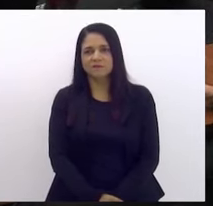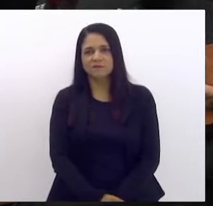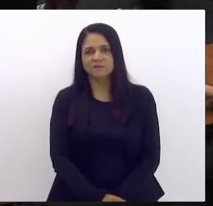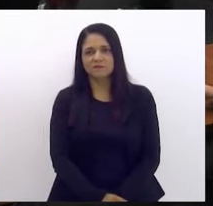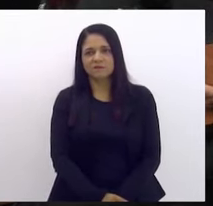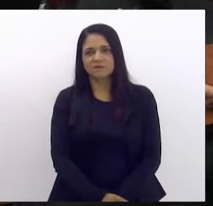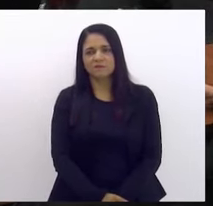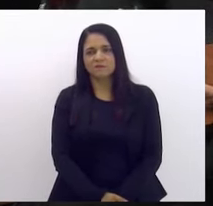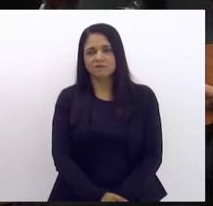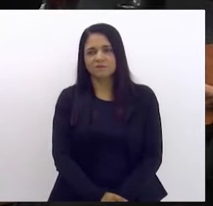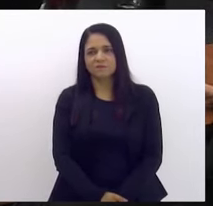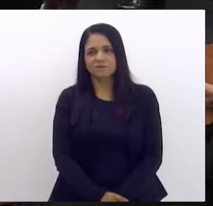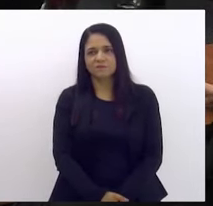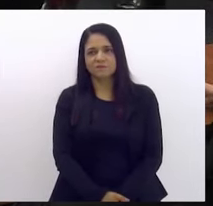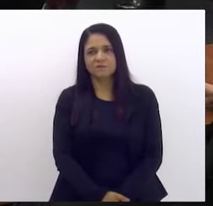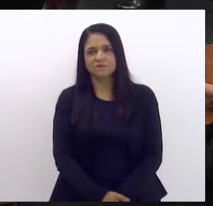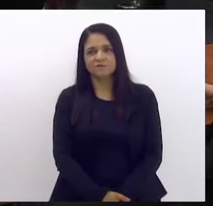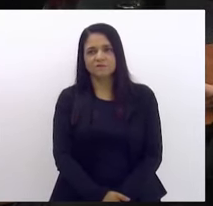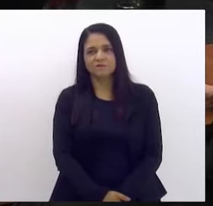O secretário.